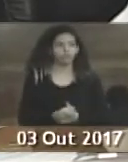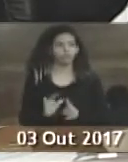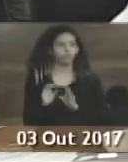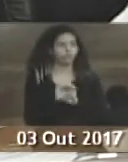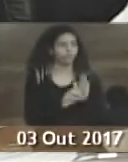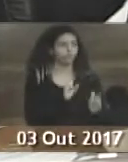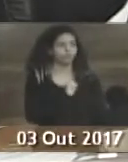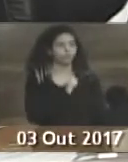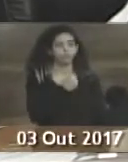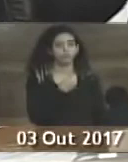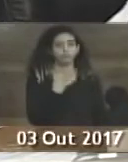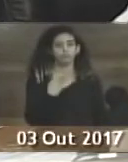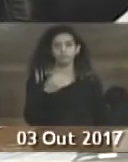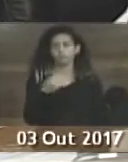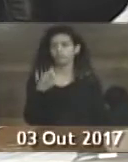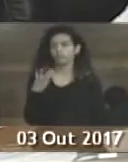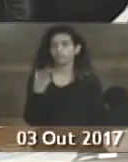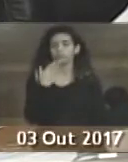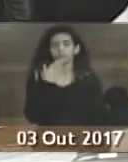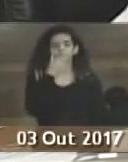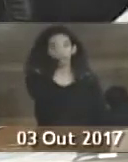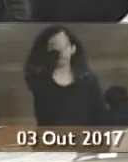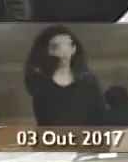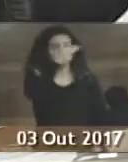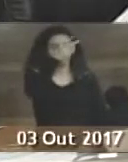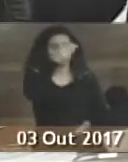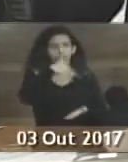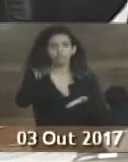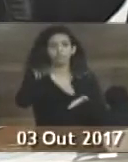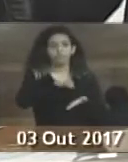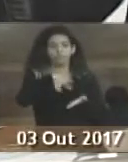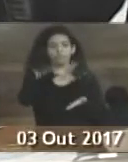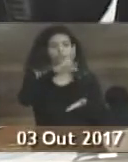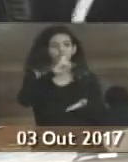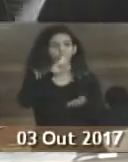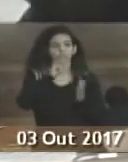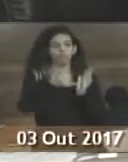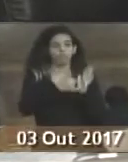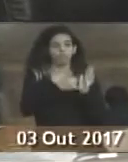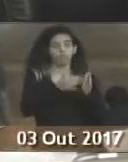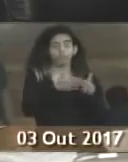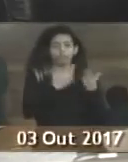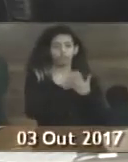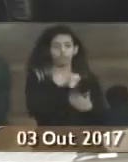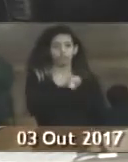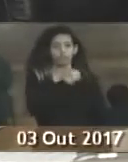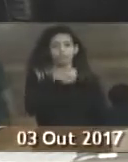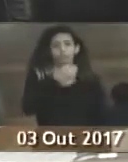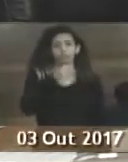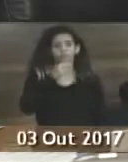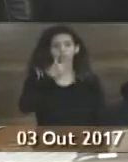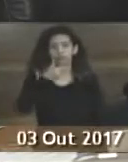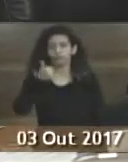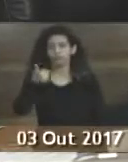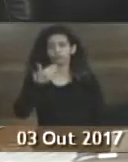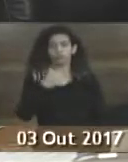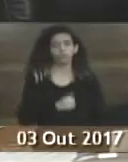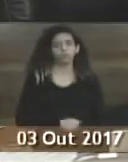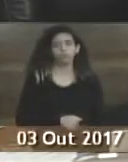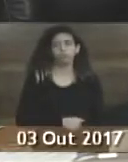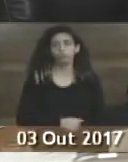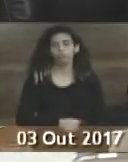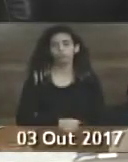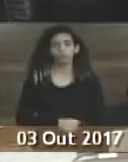Ofício número 1463/17 da Secretaria de Saúde de Angra dos Reis, resposta ao requerimento 1021/17 dessa vereadora.